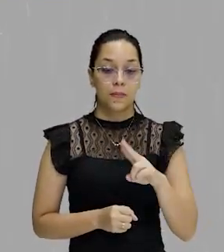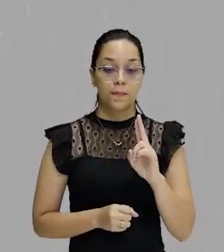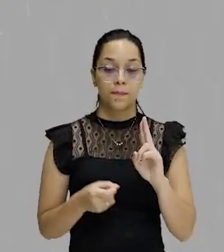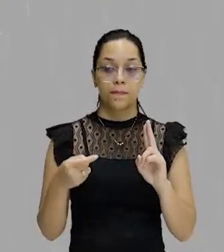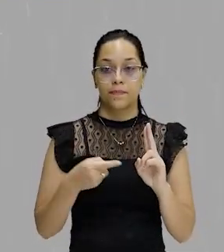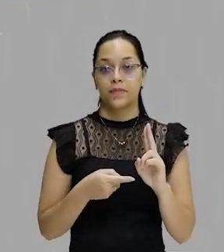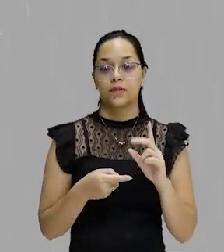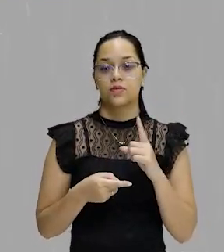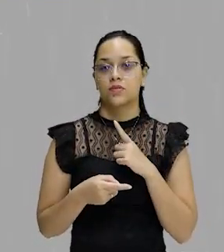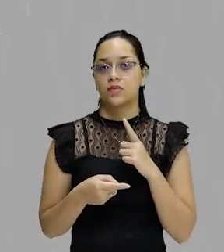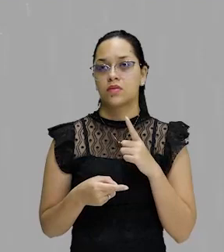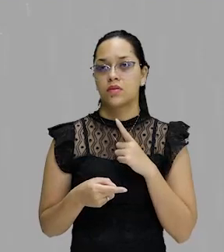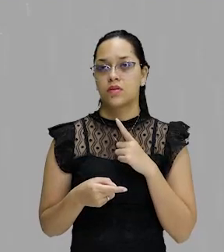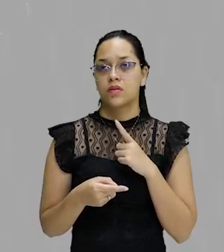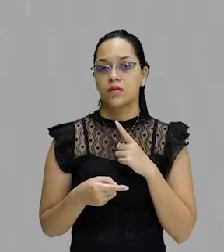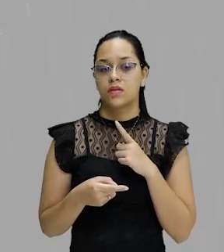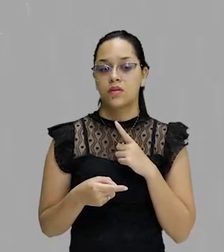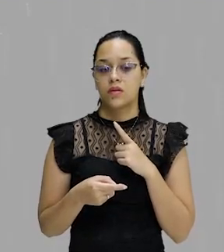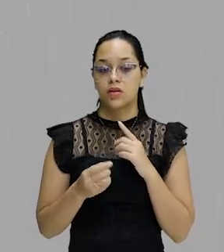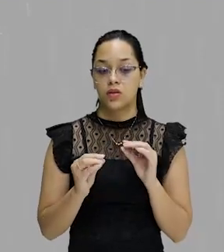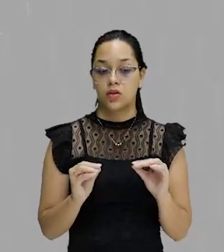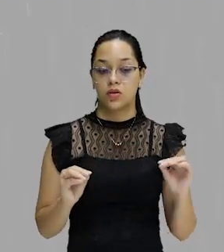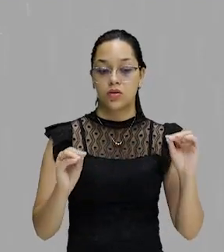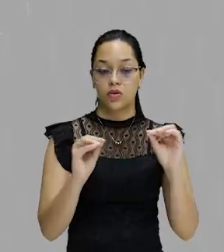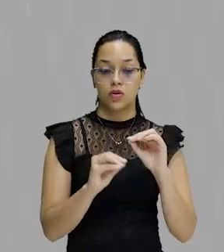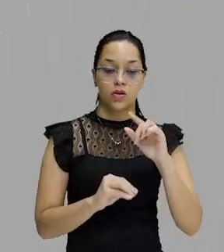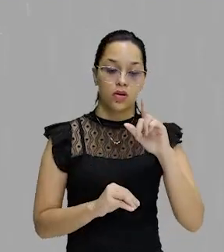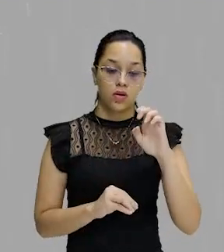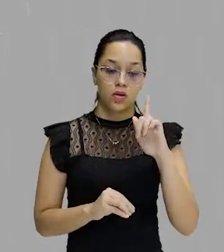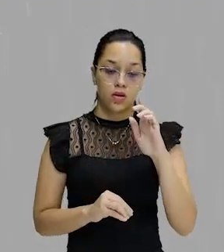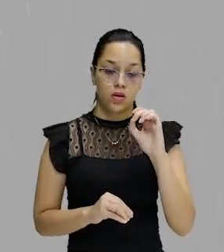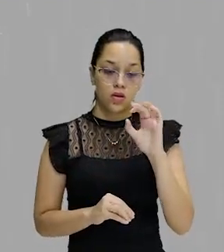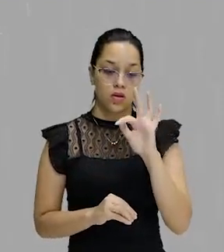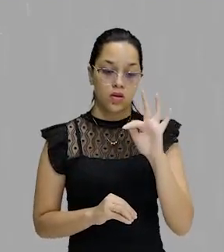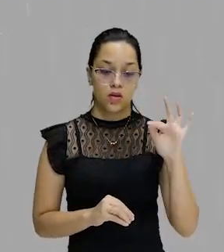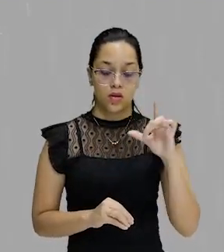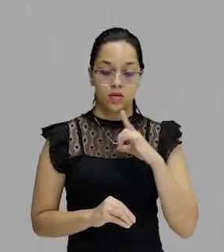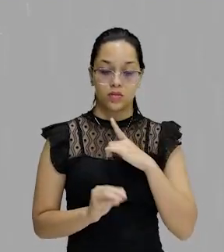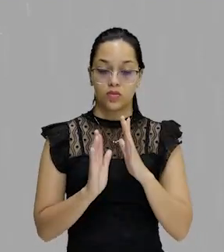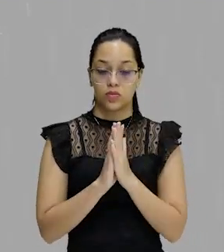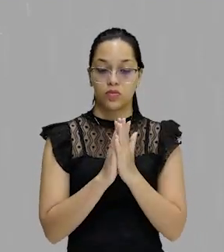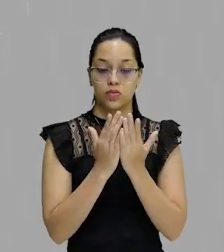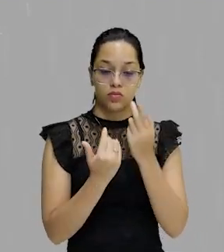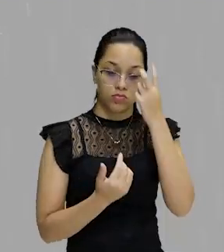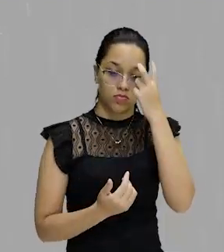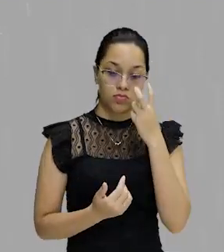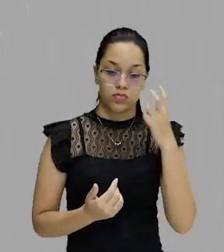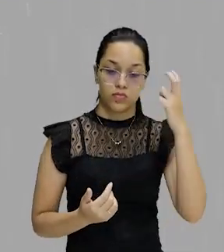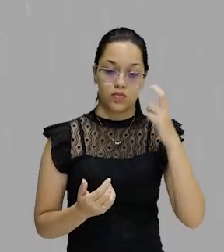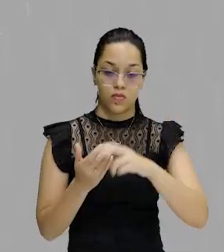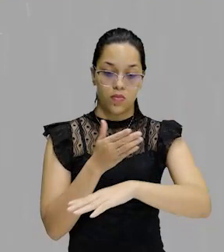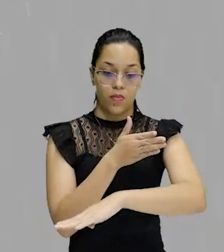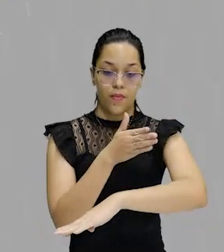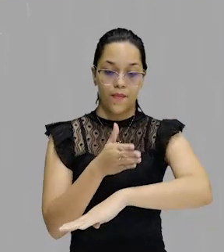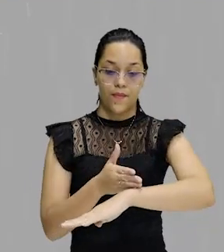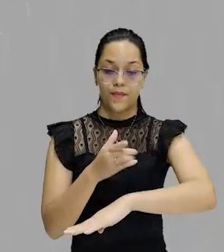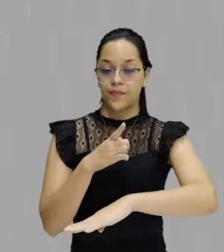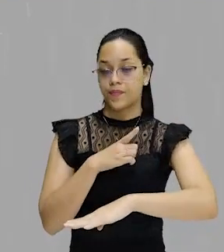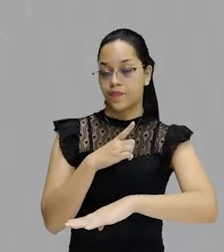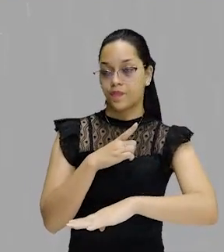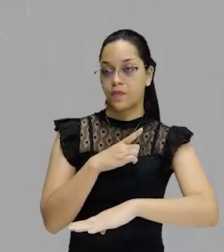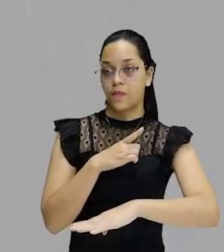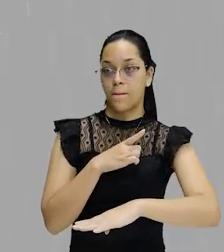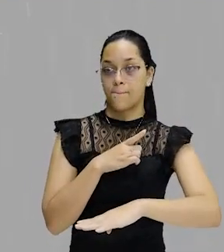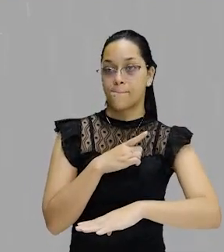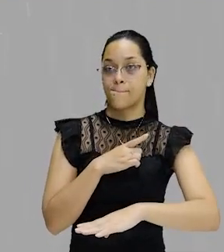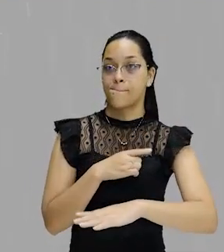termo industrial que o Legoff coloca, que o fragmento vem lá da obra Os Intelectuais na Idade Média, do Jacques Legoff,